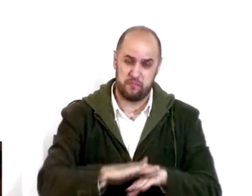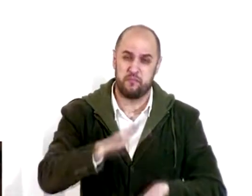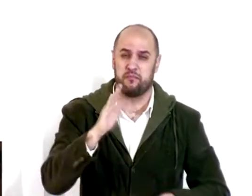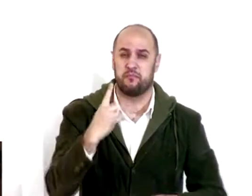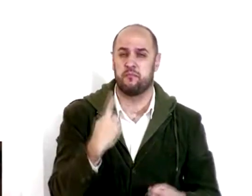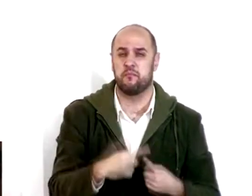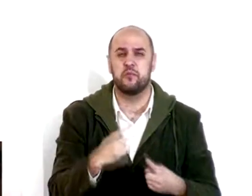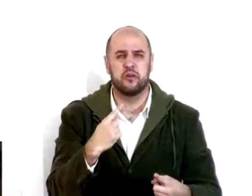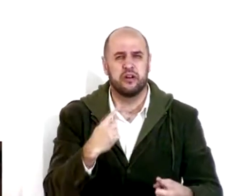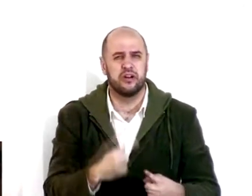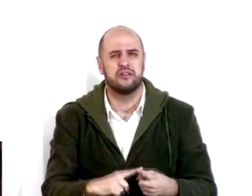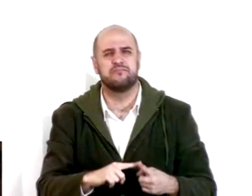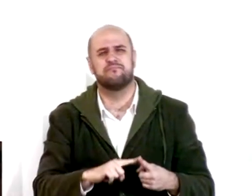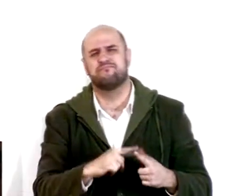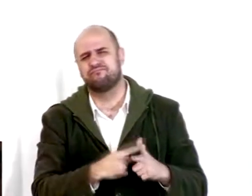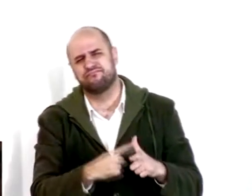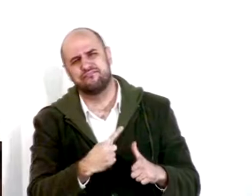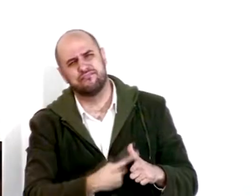corrupção,